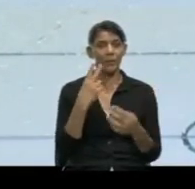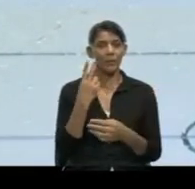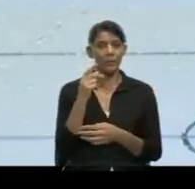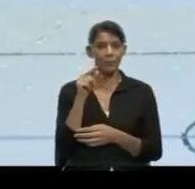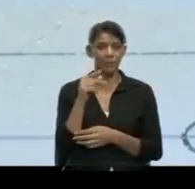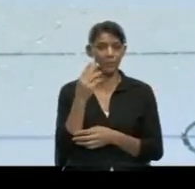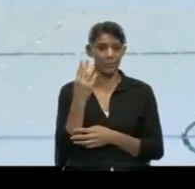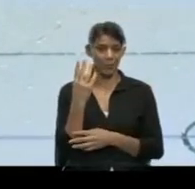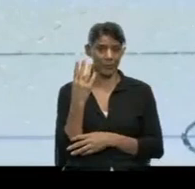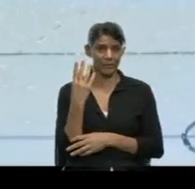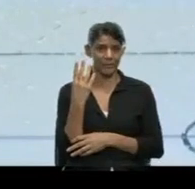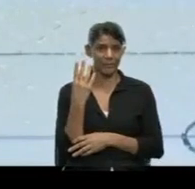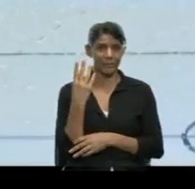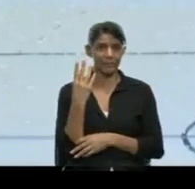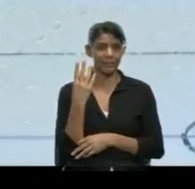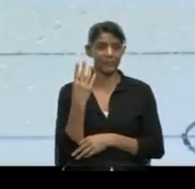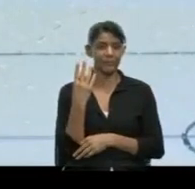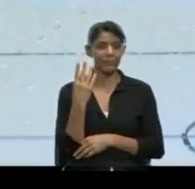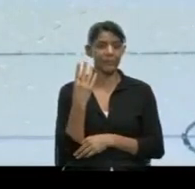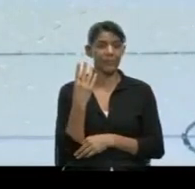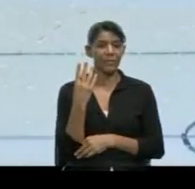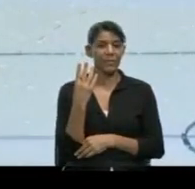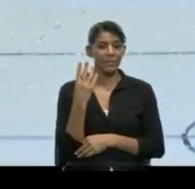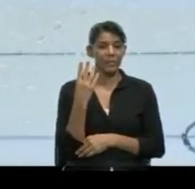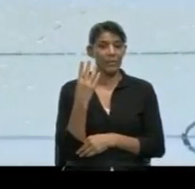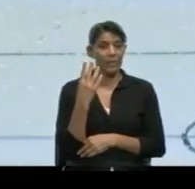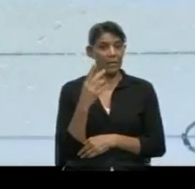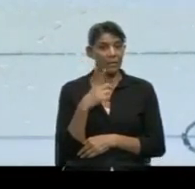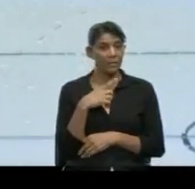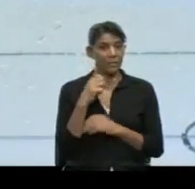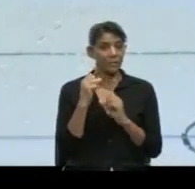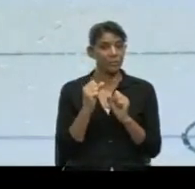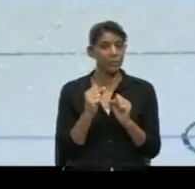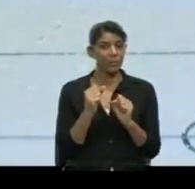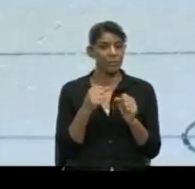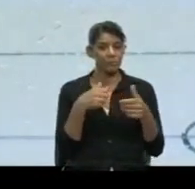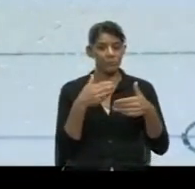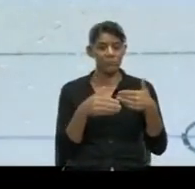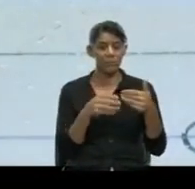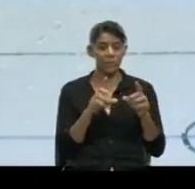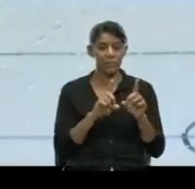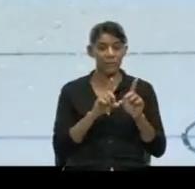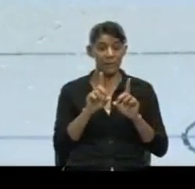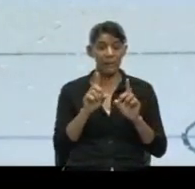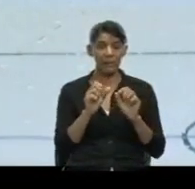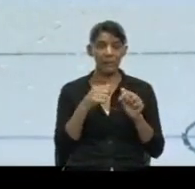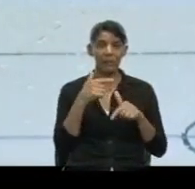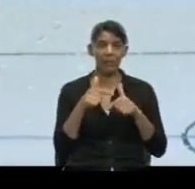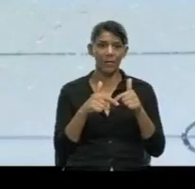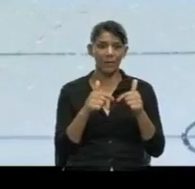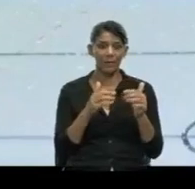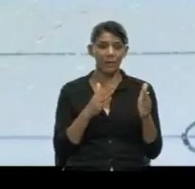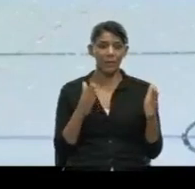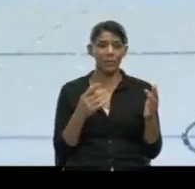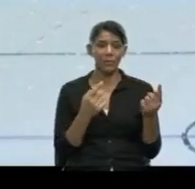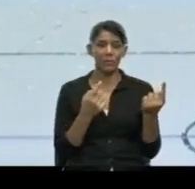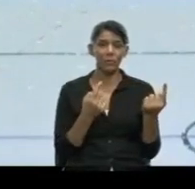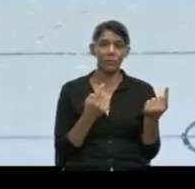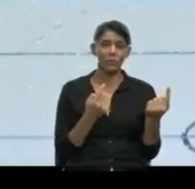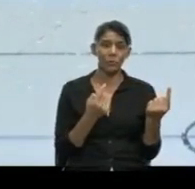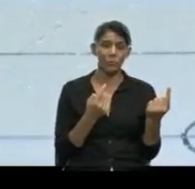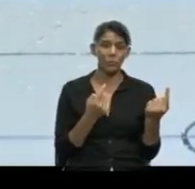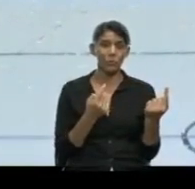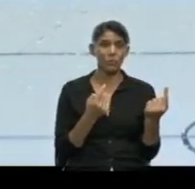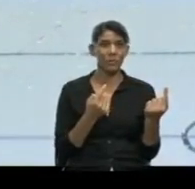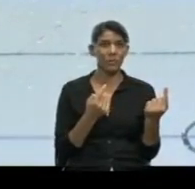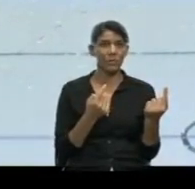2,4. Ok? Então, a gente pode trabalhar com esse distanciamento, ou pode trabalhar até com distanciamento de 1,